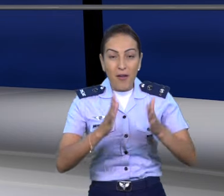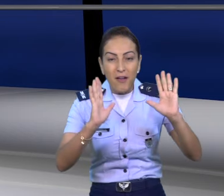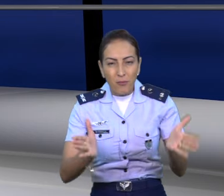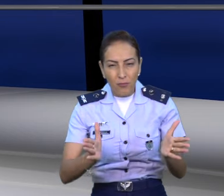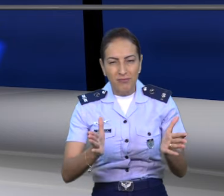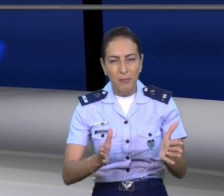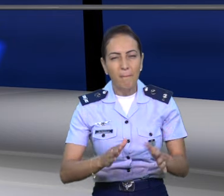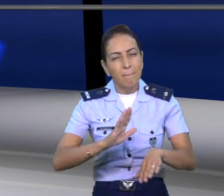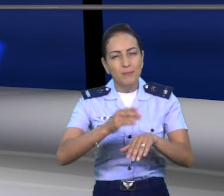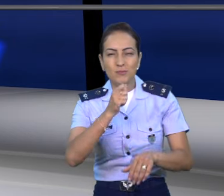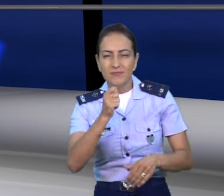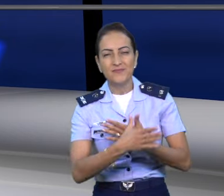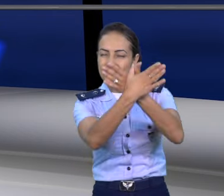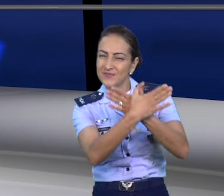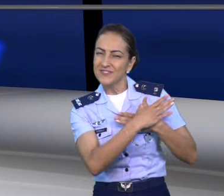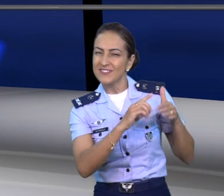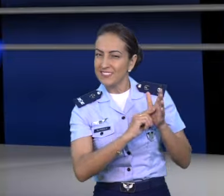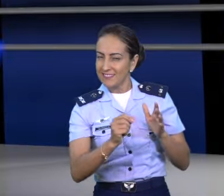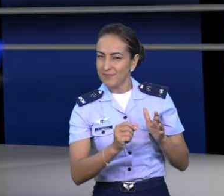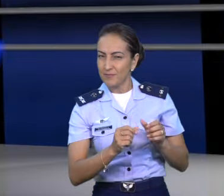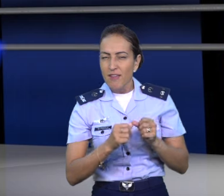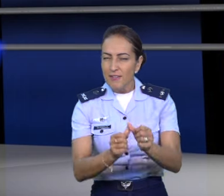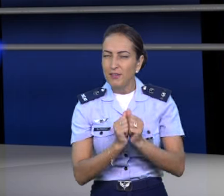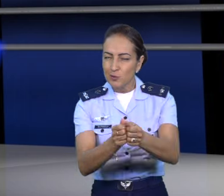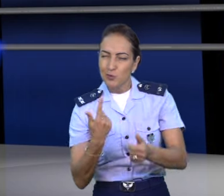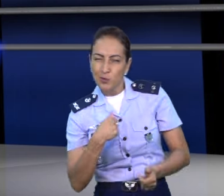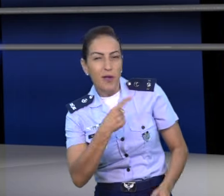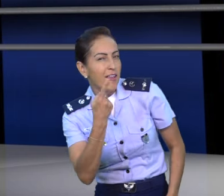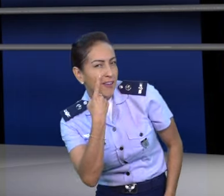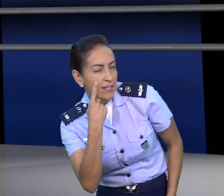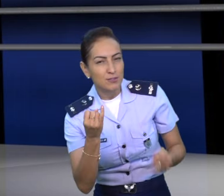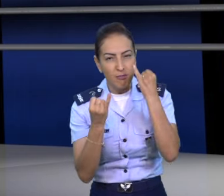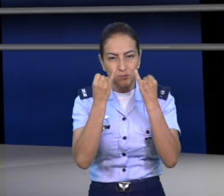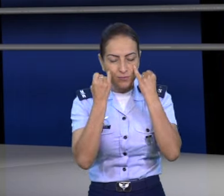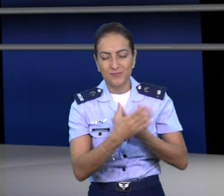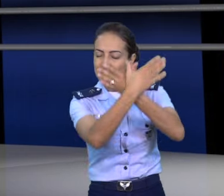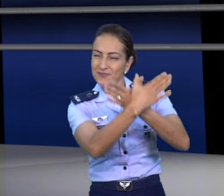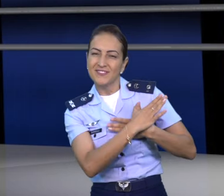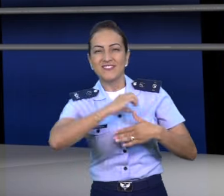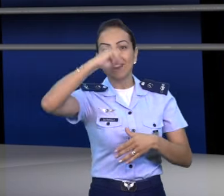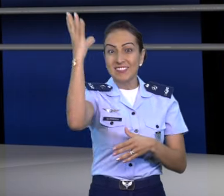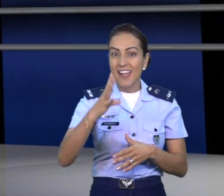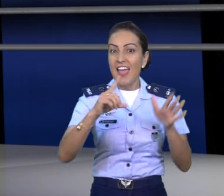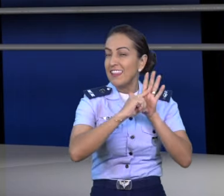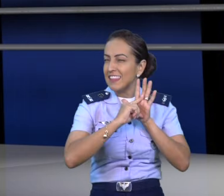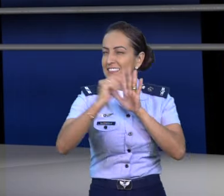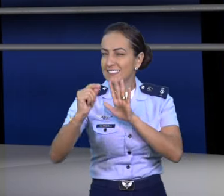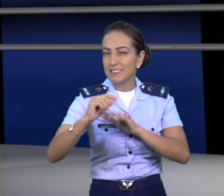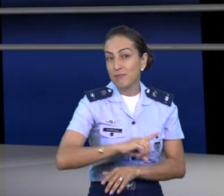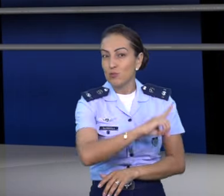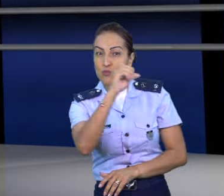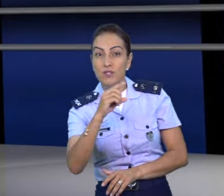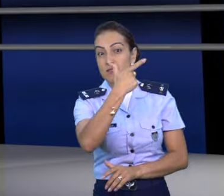Começa agora mais uma edição do Fábio Destaque. Fique com a gente e confira as notícias da Força Aérea Brasileira, que foram destaques